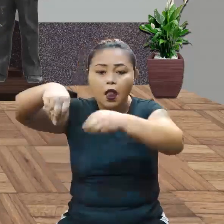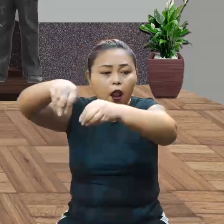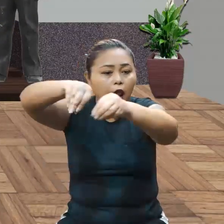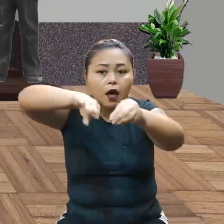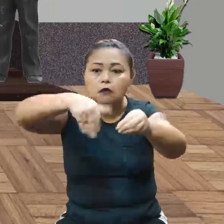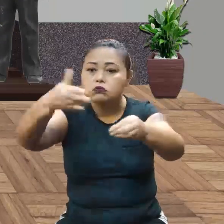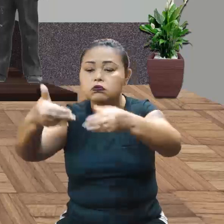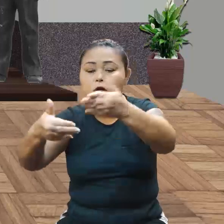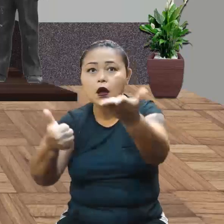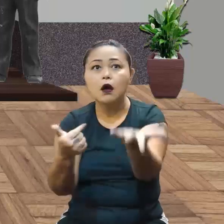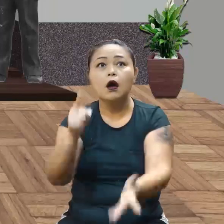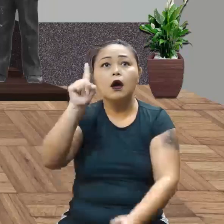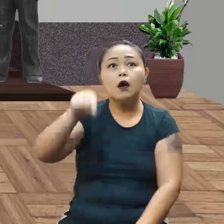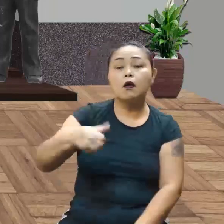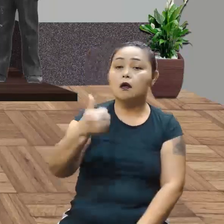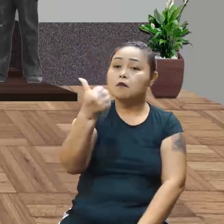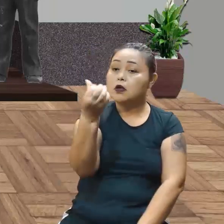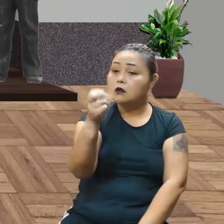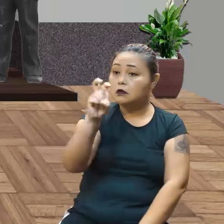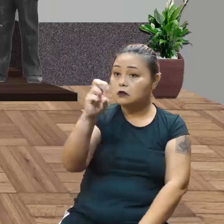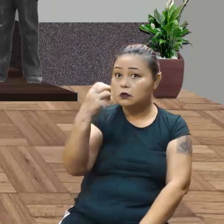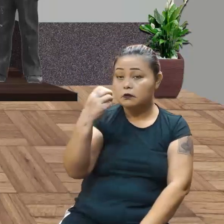1.653 quilômetros.